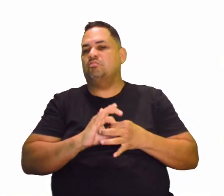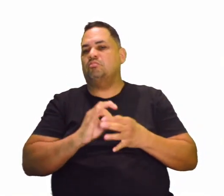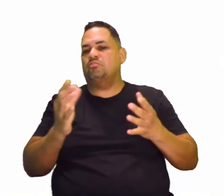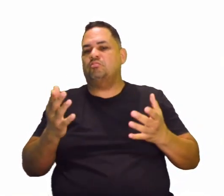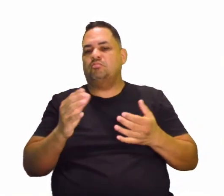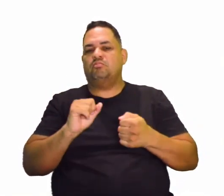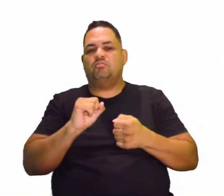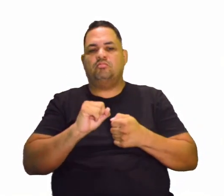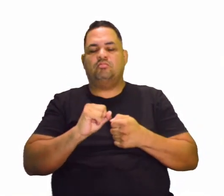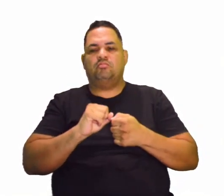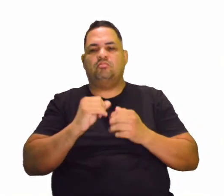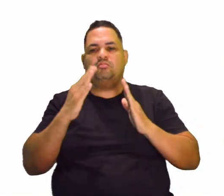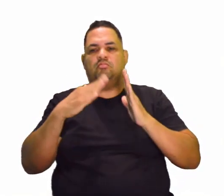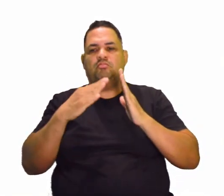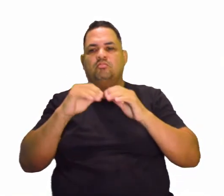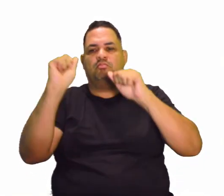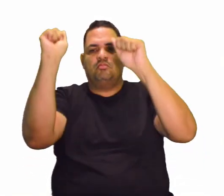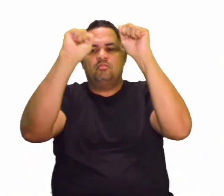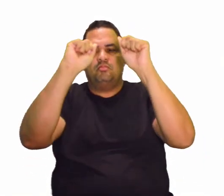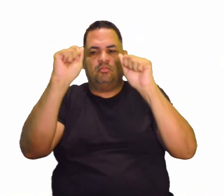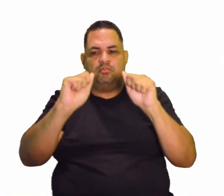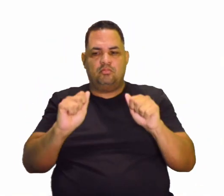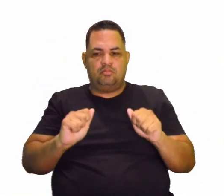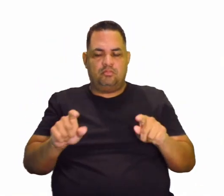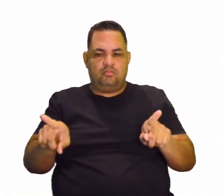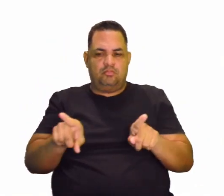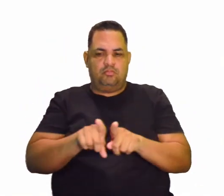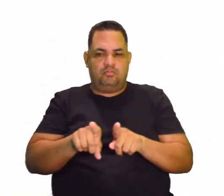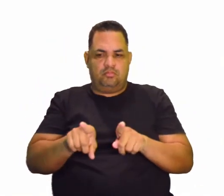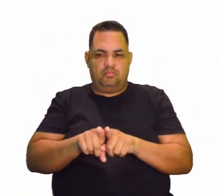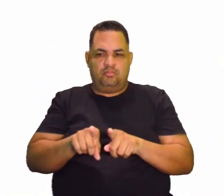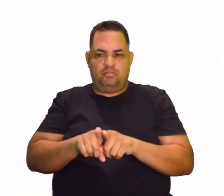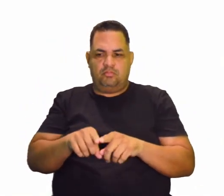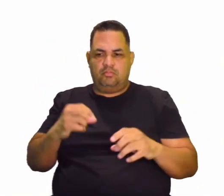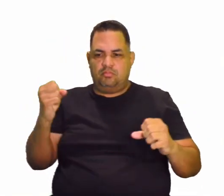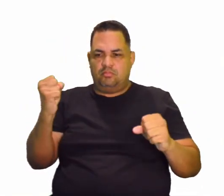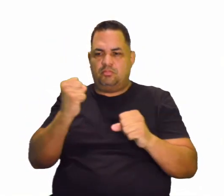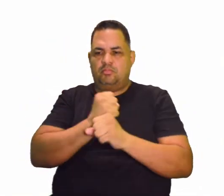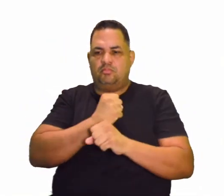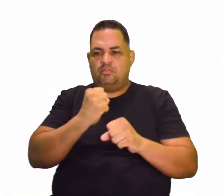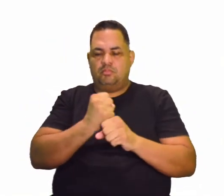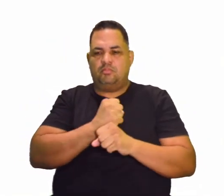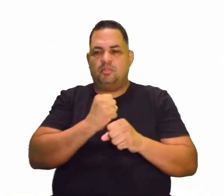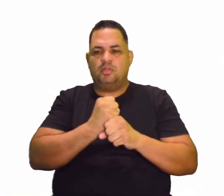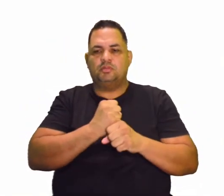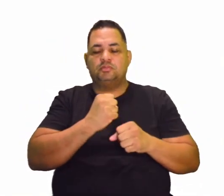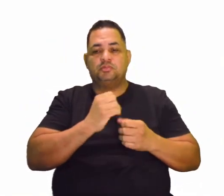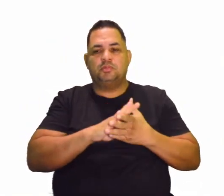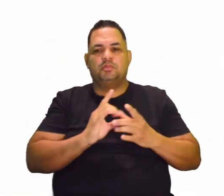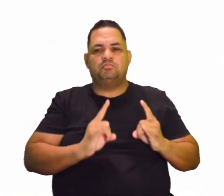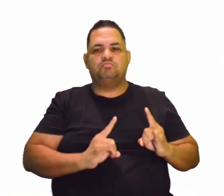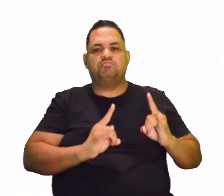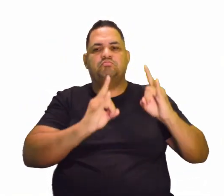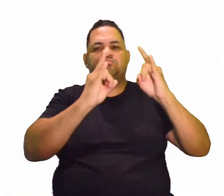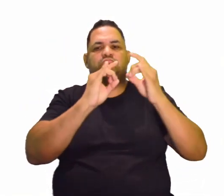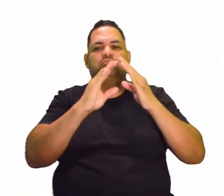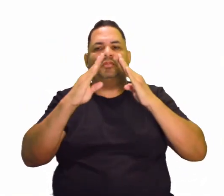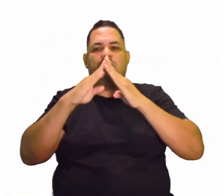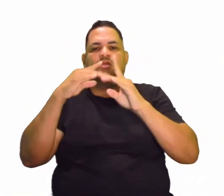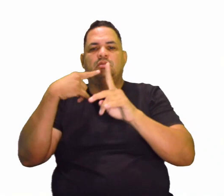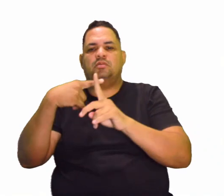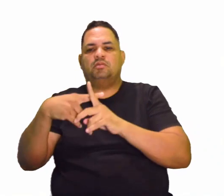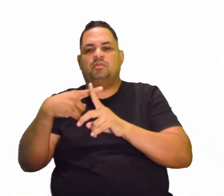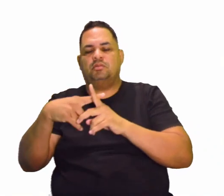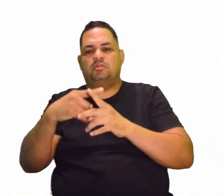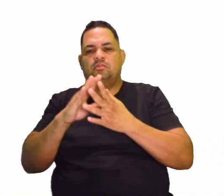trabalhos, pinturas, esculturas, também as grandes construções das igrejas, dos templos, era